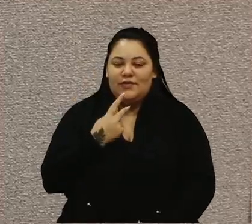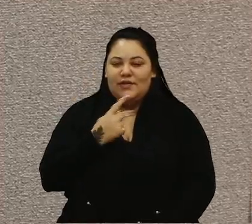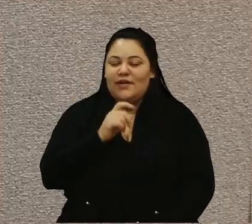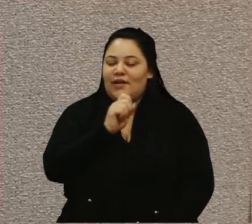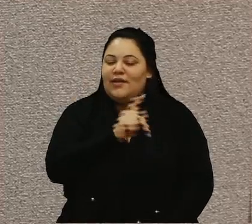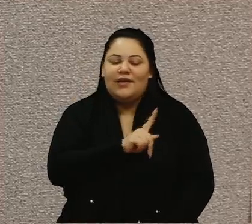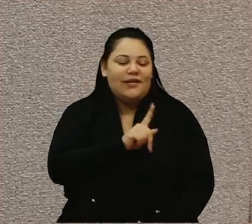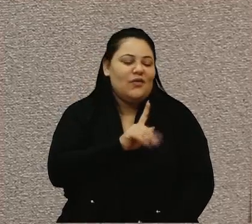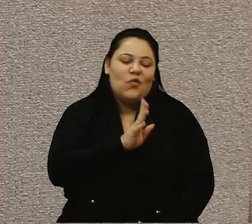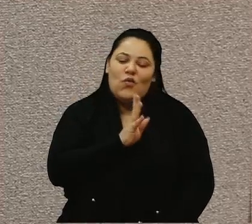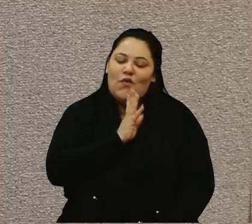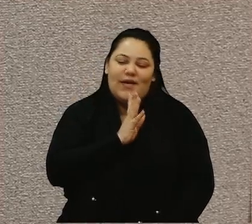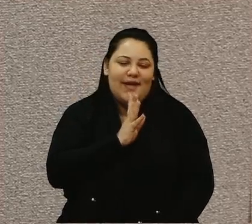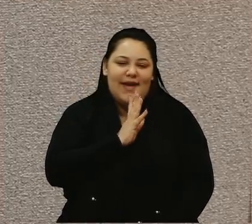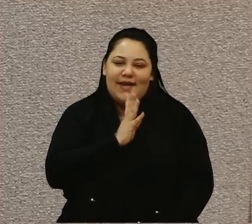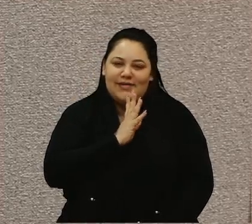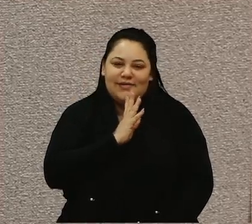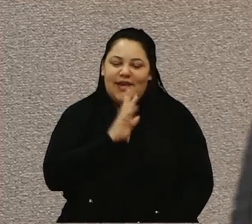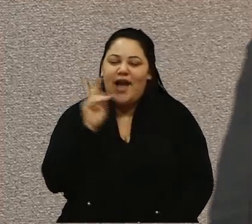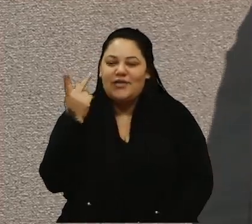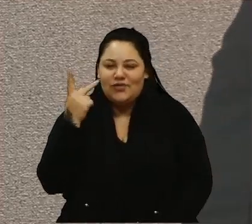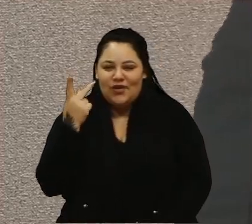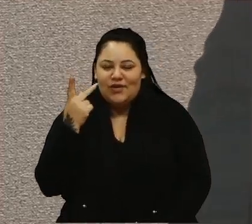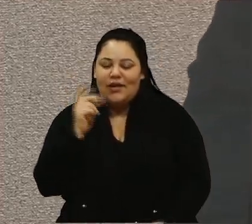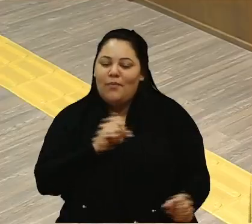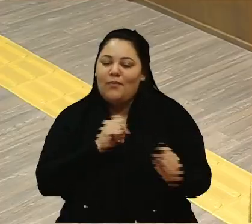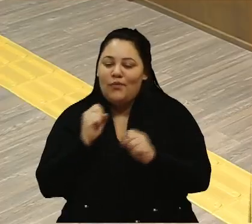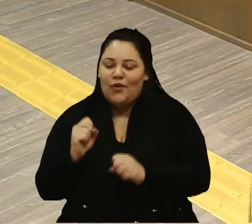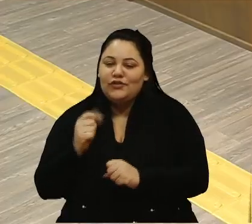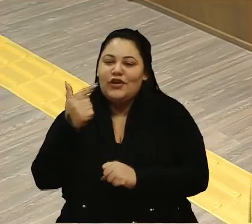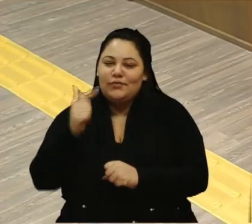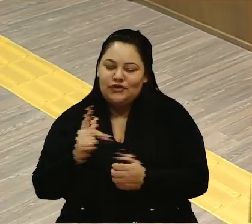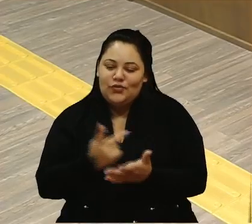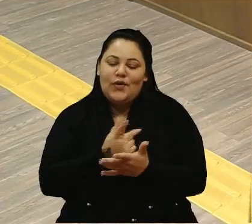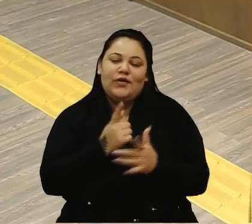sua história está fadada a repeti-la. Muito obrigado, presidente. Obrigado, vereador Ramon. Encerrada a